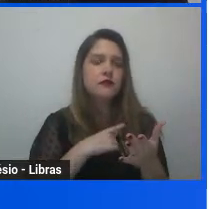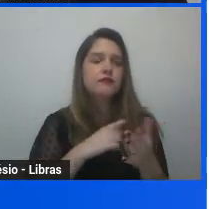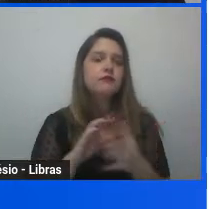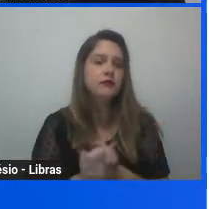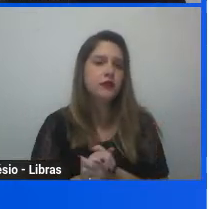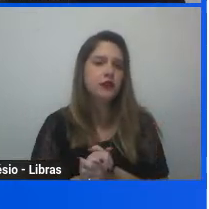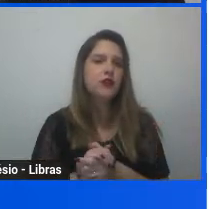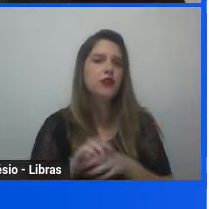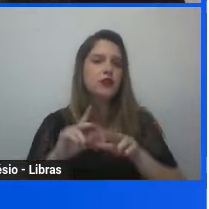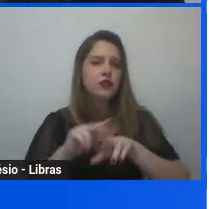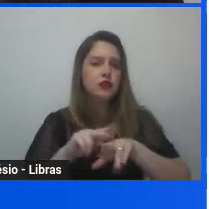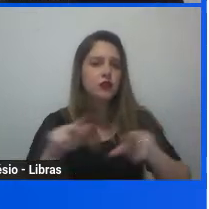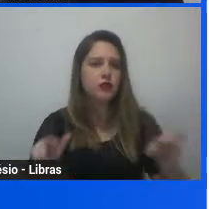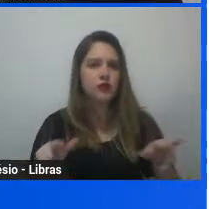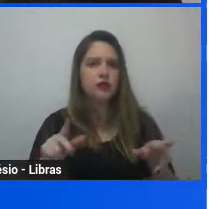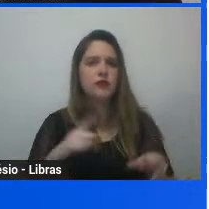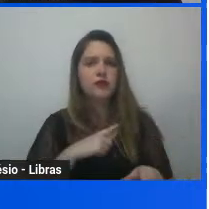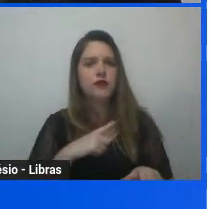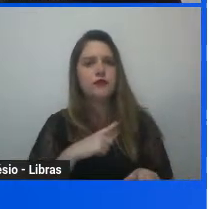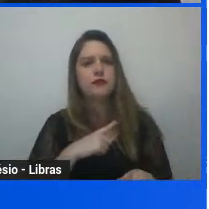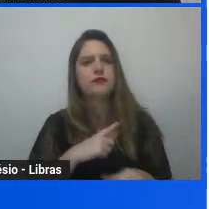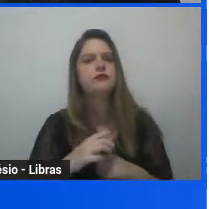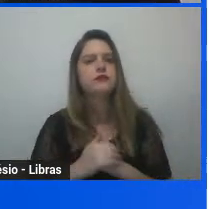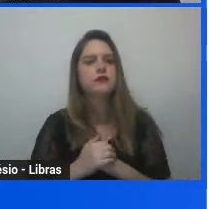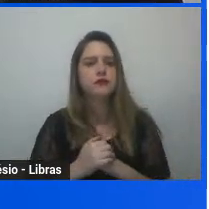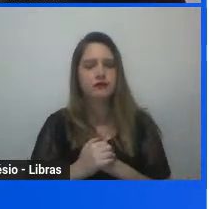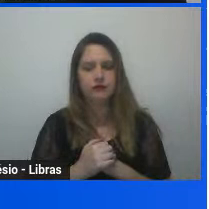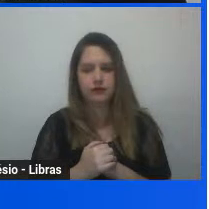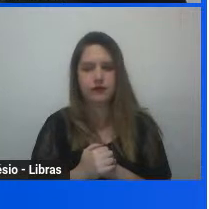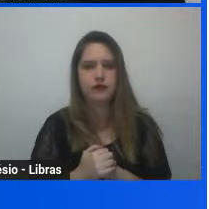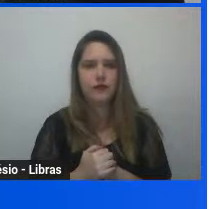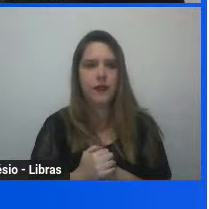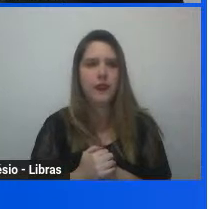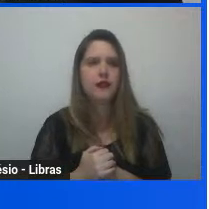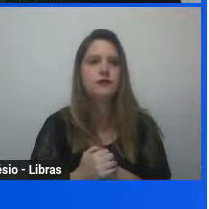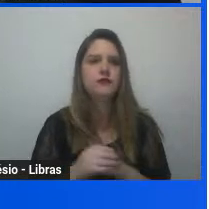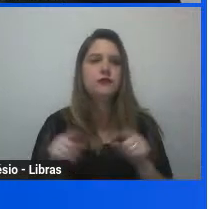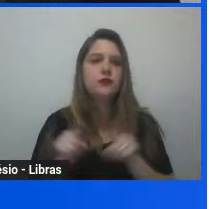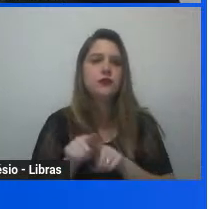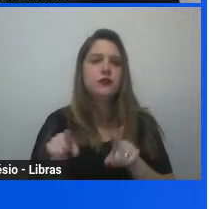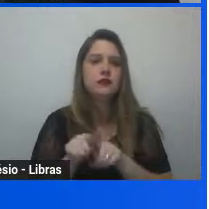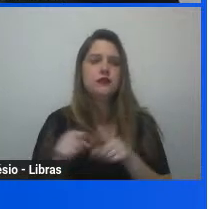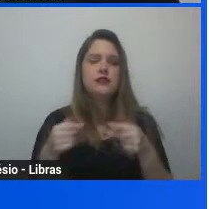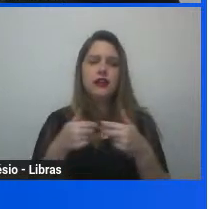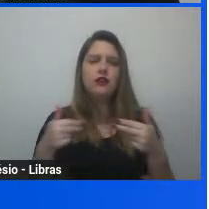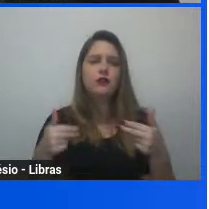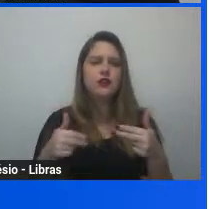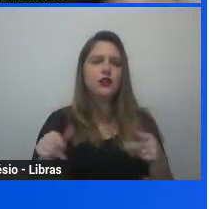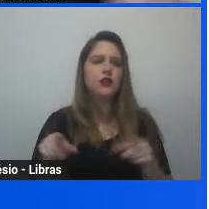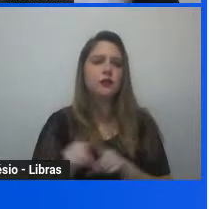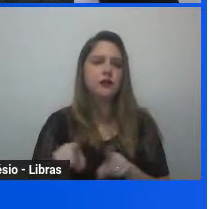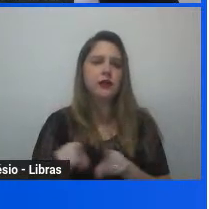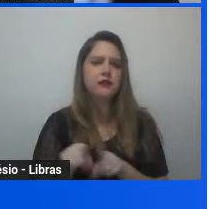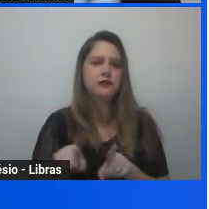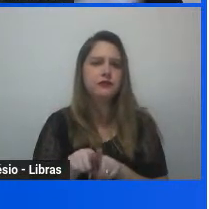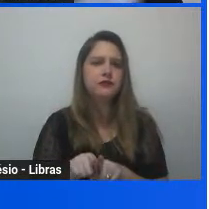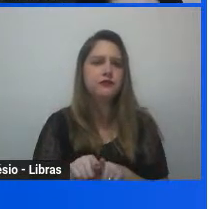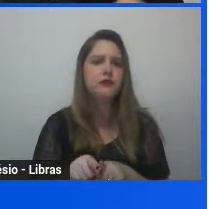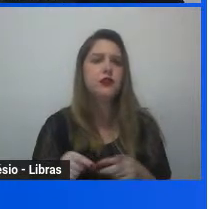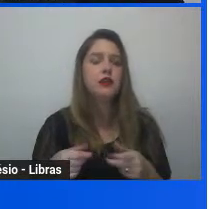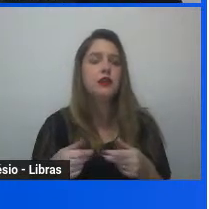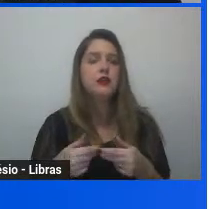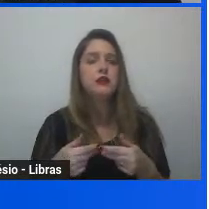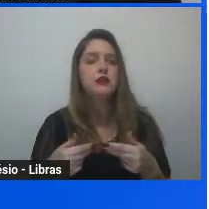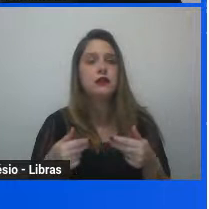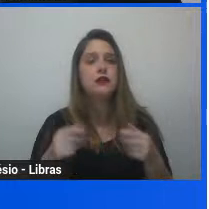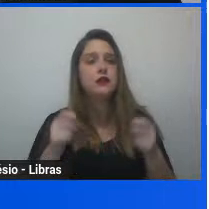vai ali naquele momento. Vai precisar de uma cirurgia. Por isso que nós não levamos direto. Nós chamamos por